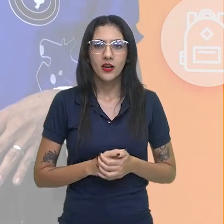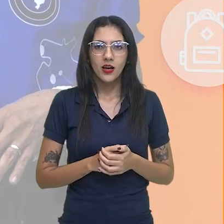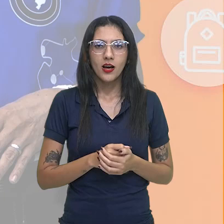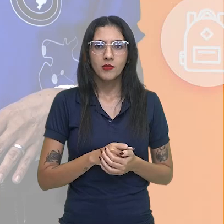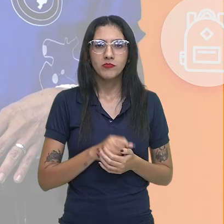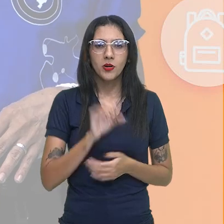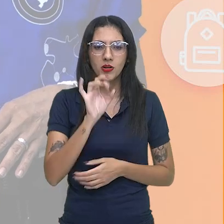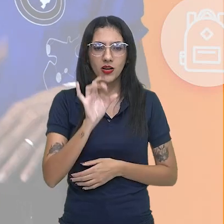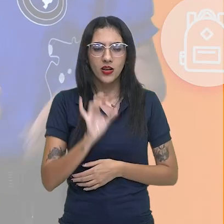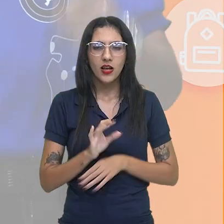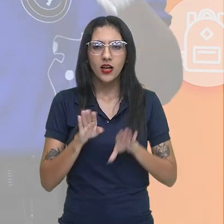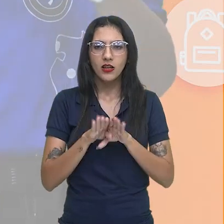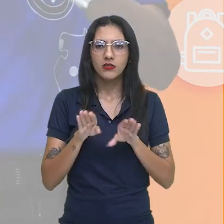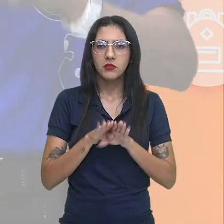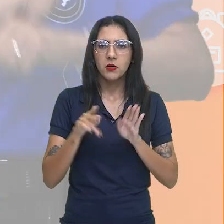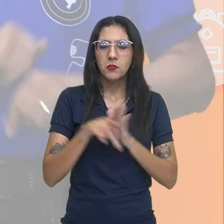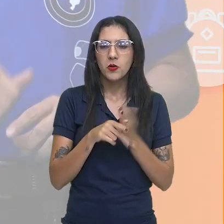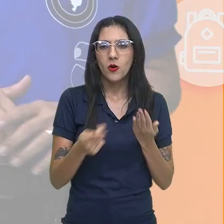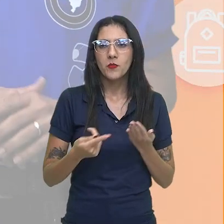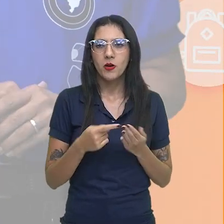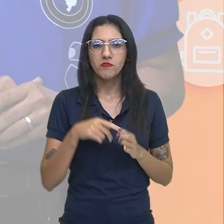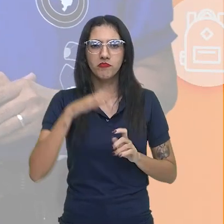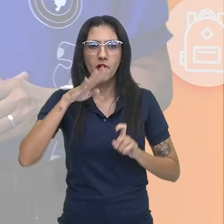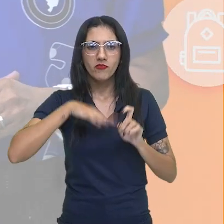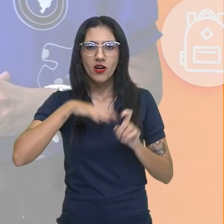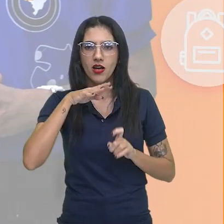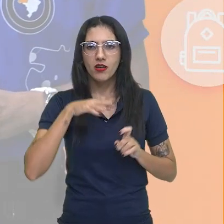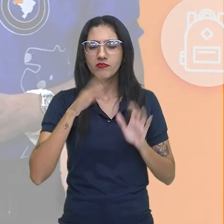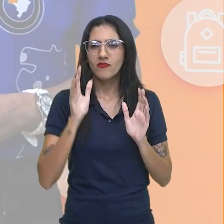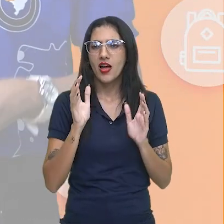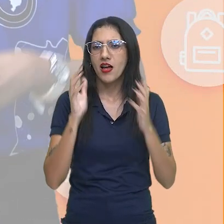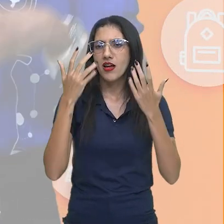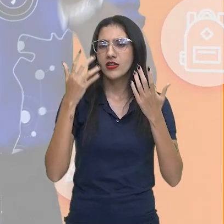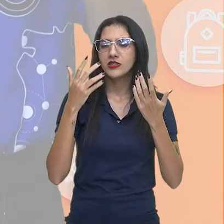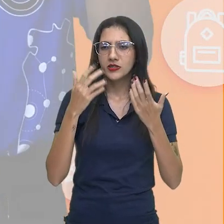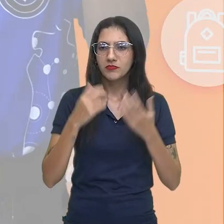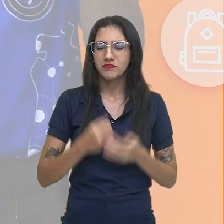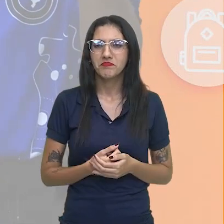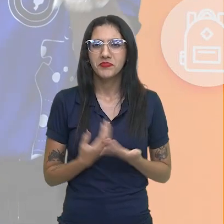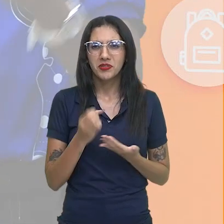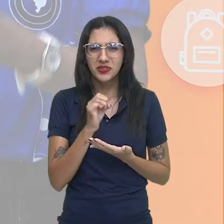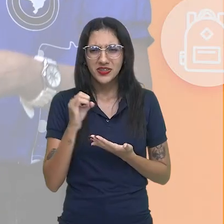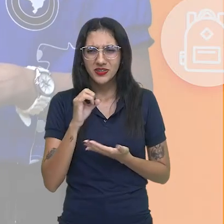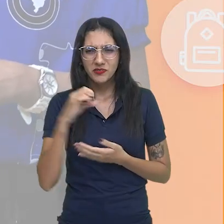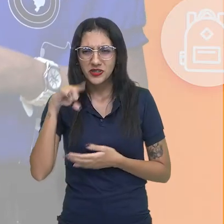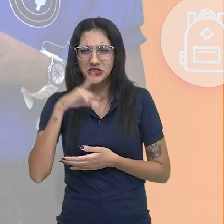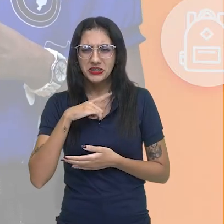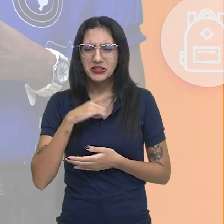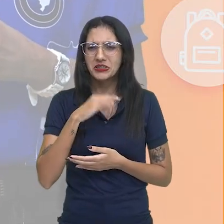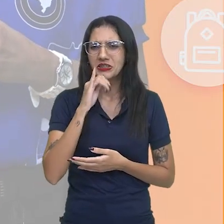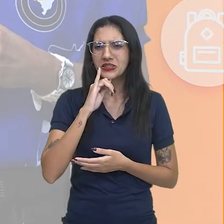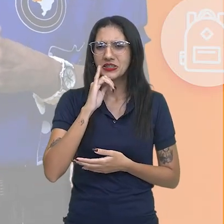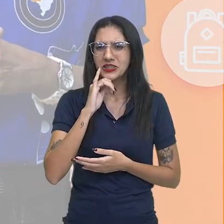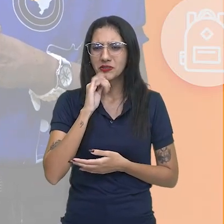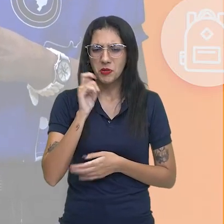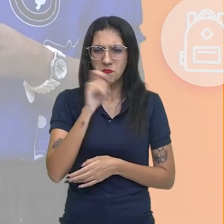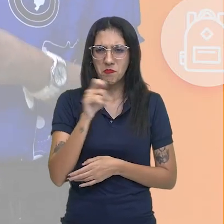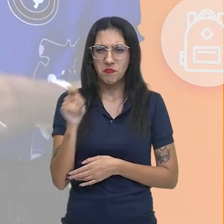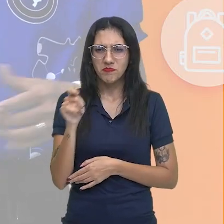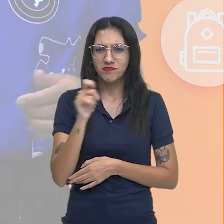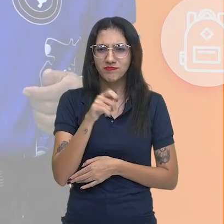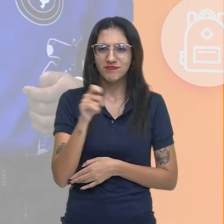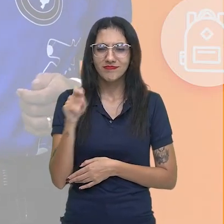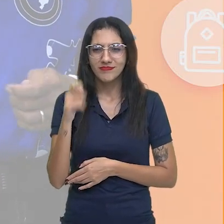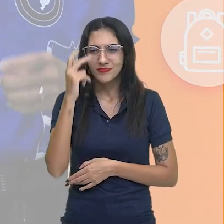as pagelanças. Quem já não foi benzido aí por uma benzedeira na nossa Amazônia,